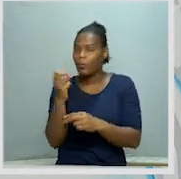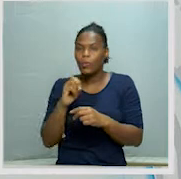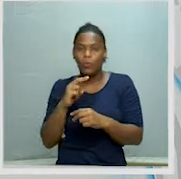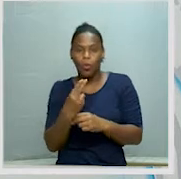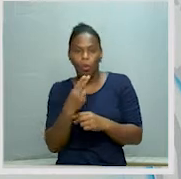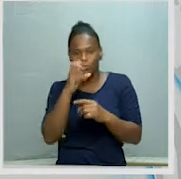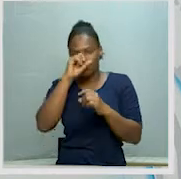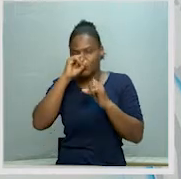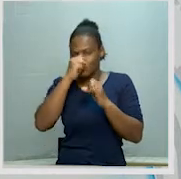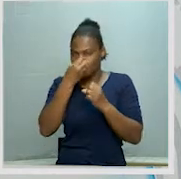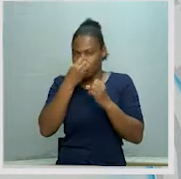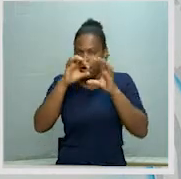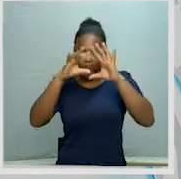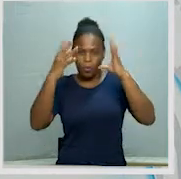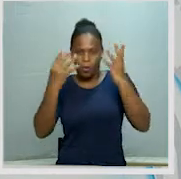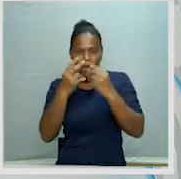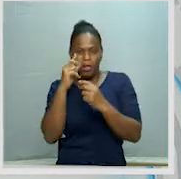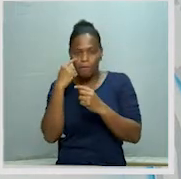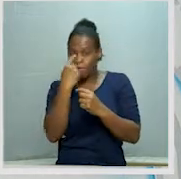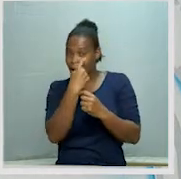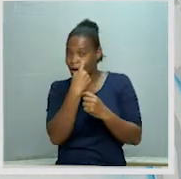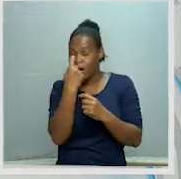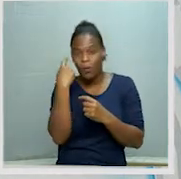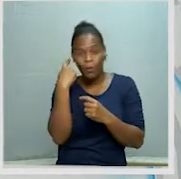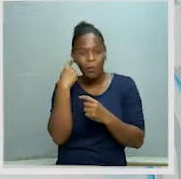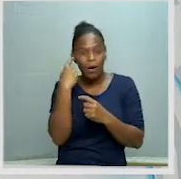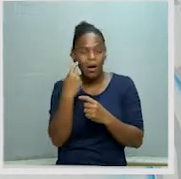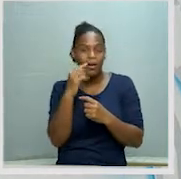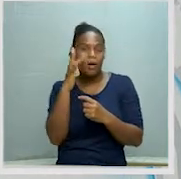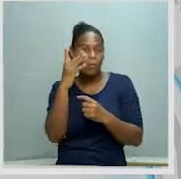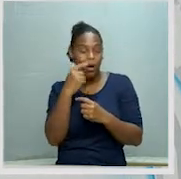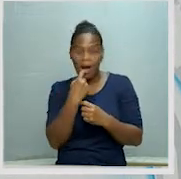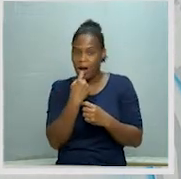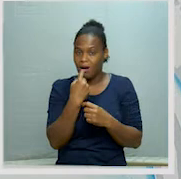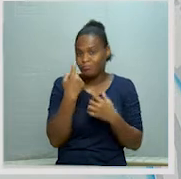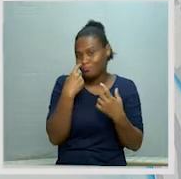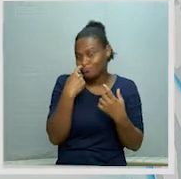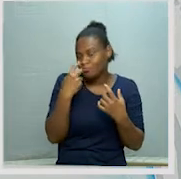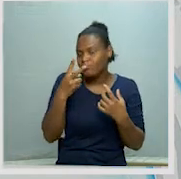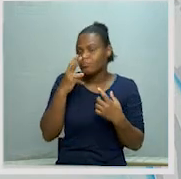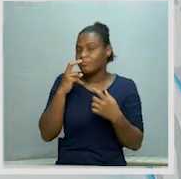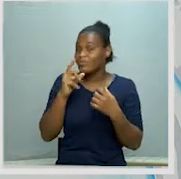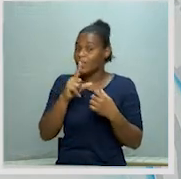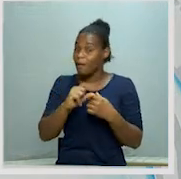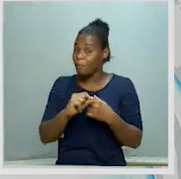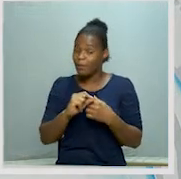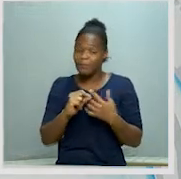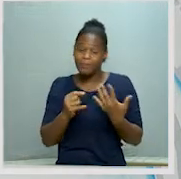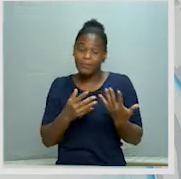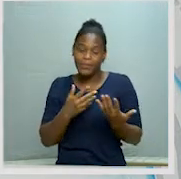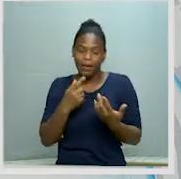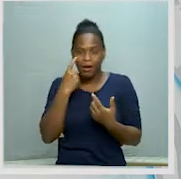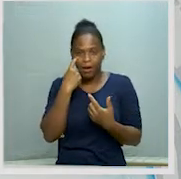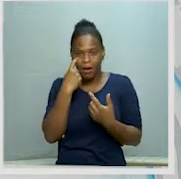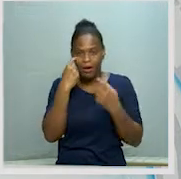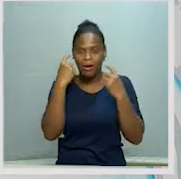natureza, através da visão, audição, o olfato, gosto e... falta o quê?